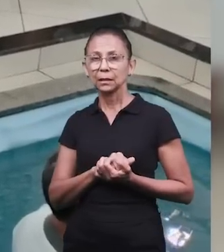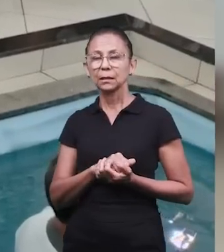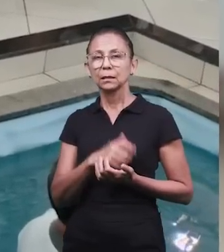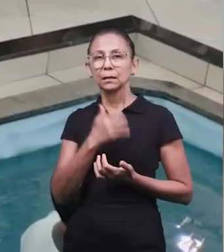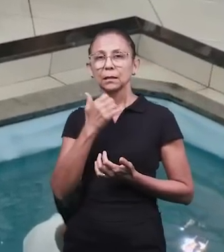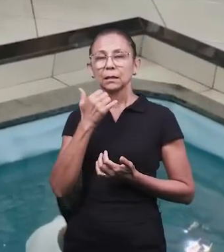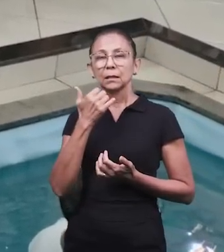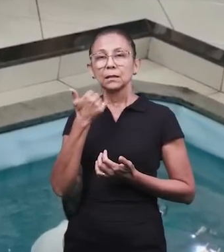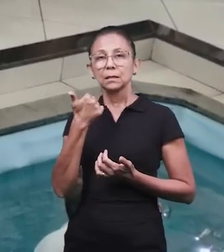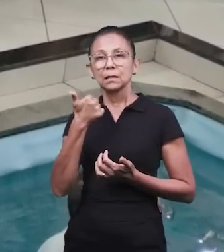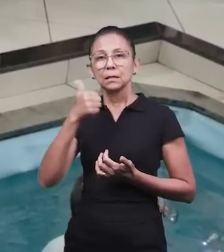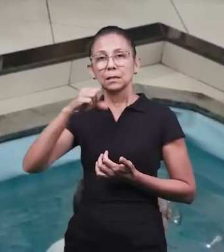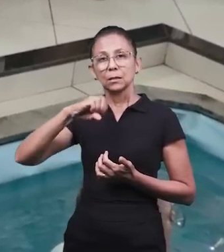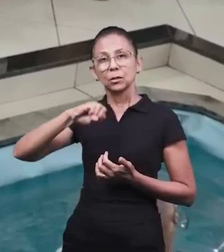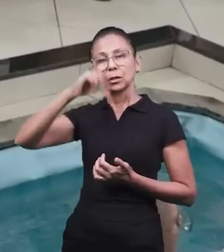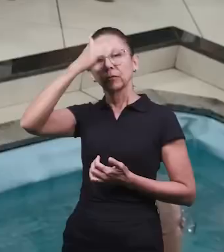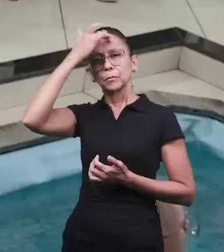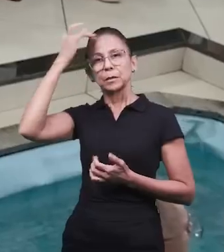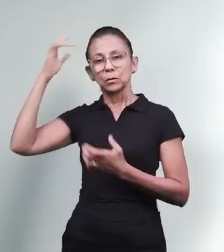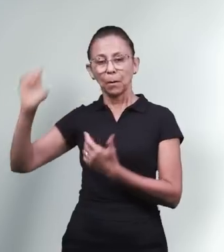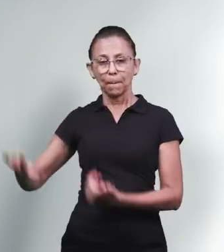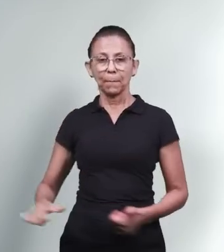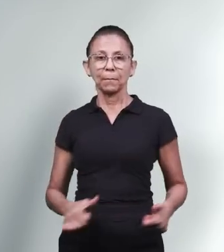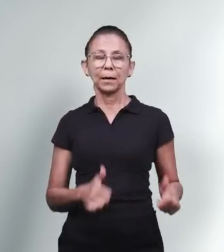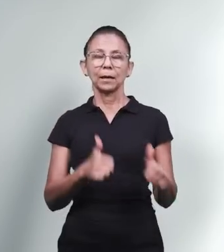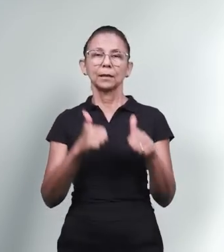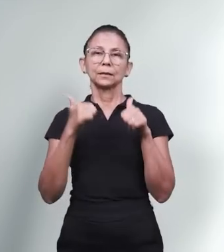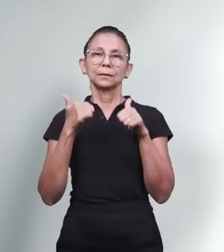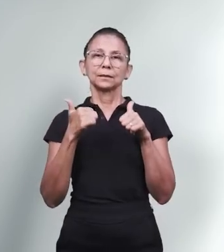águas, testemunhando publicamente de um novo